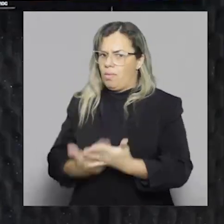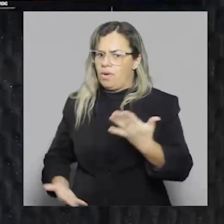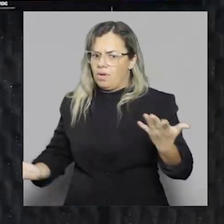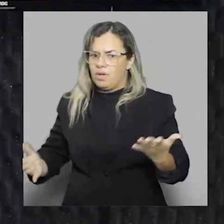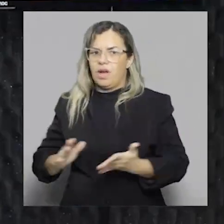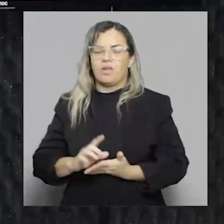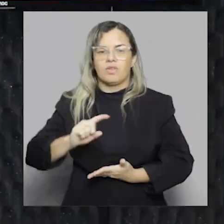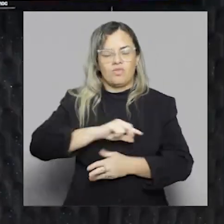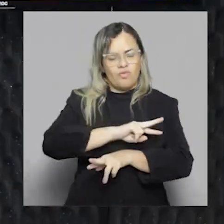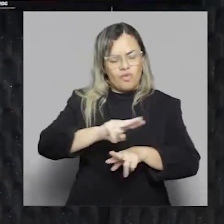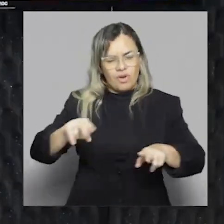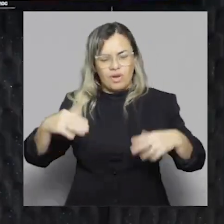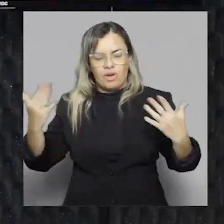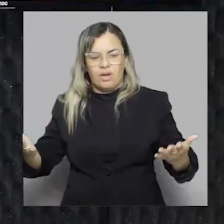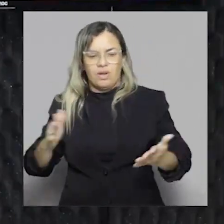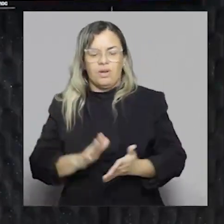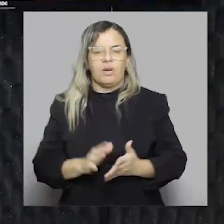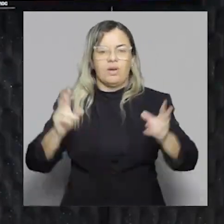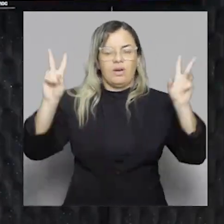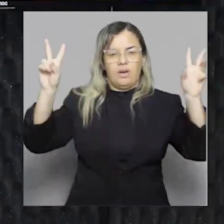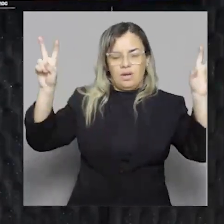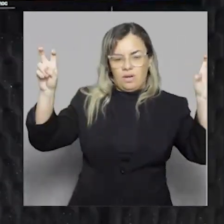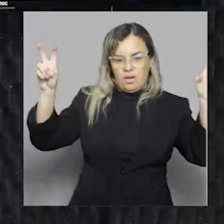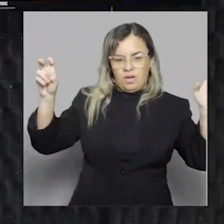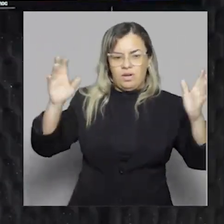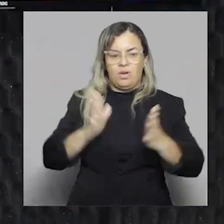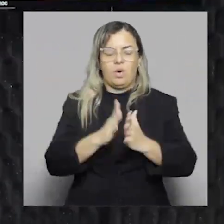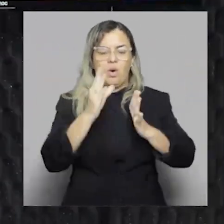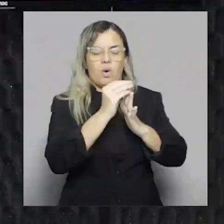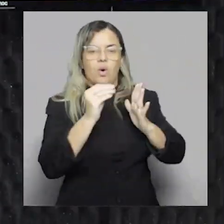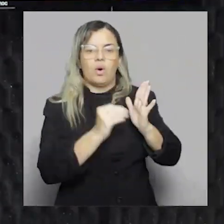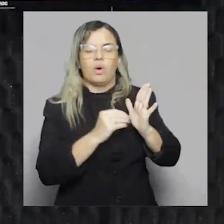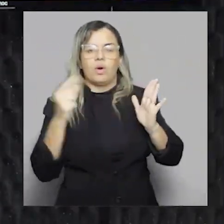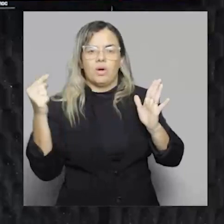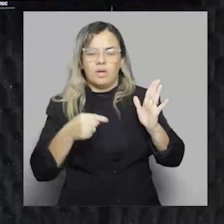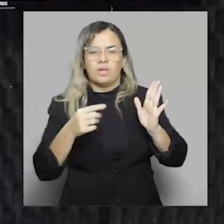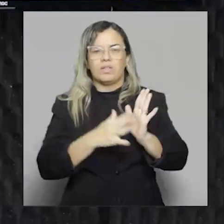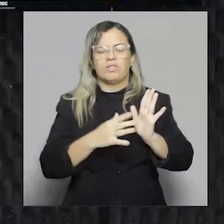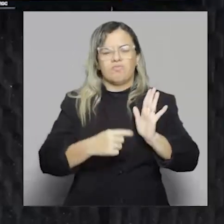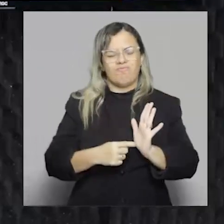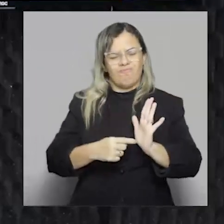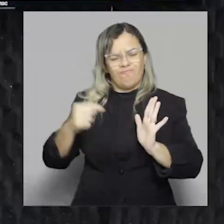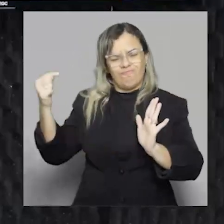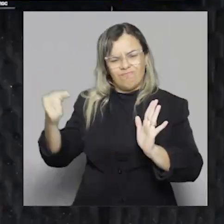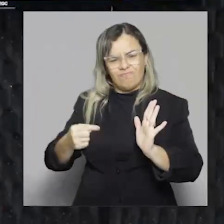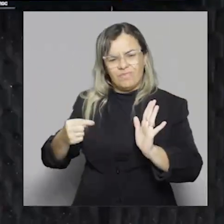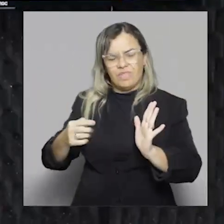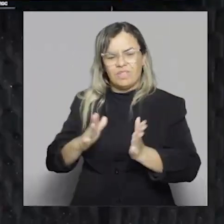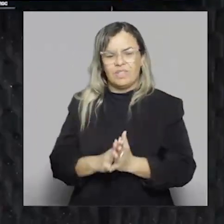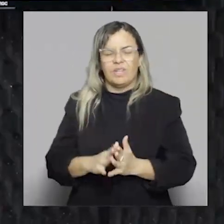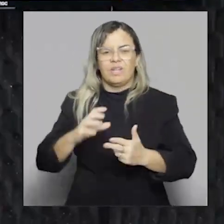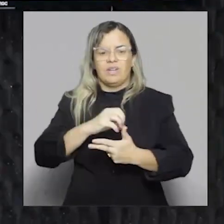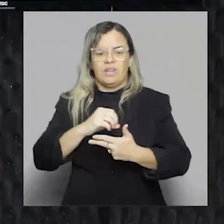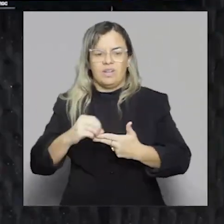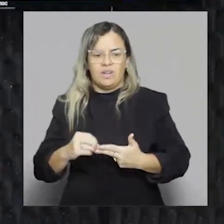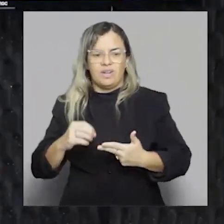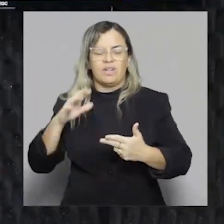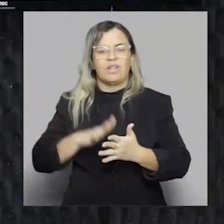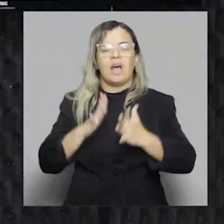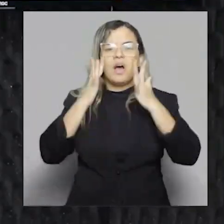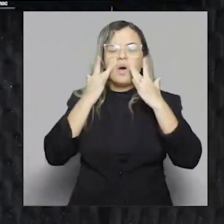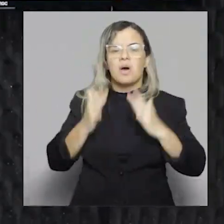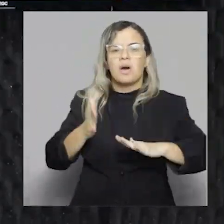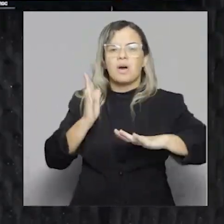gentileza. E vamos falar sobre um assunto que é recorrente, é presente ali constantemente no Enem, arte